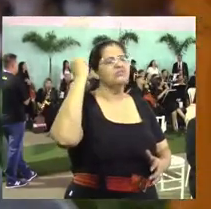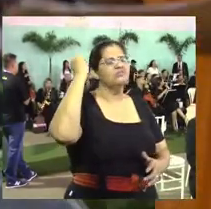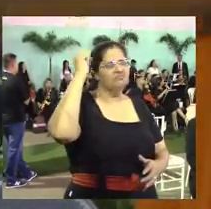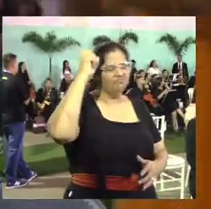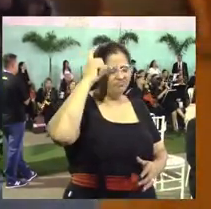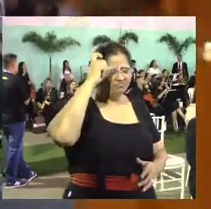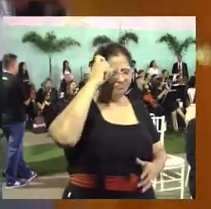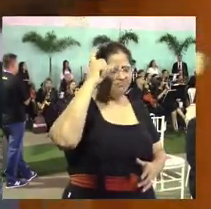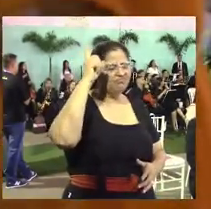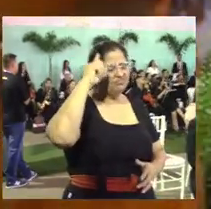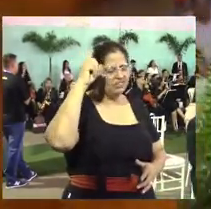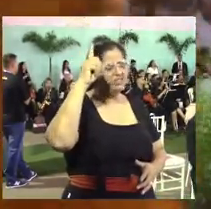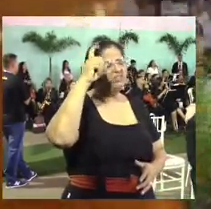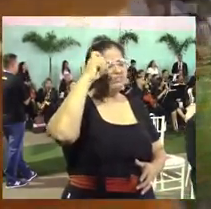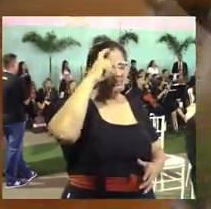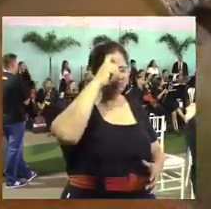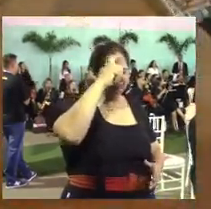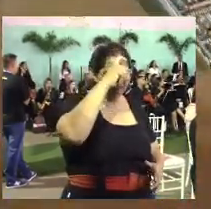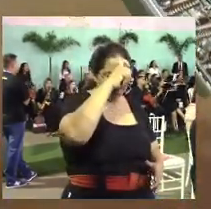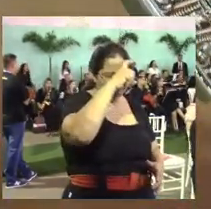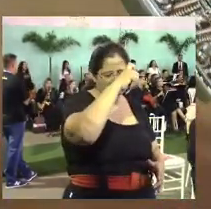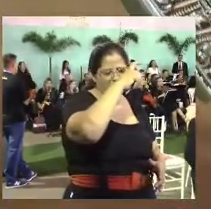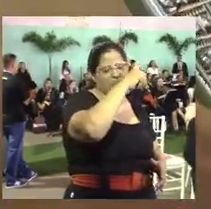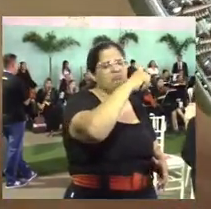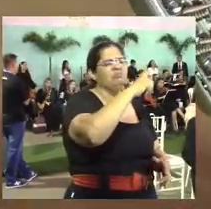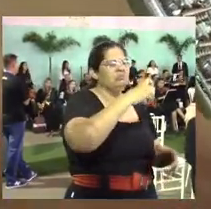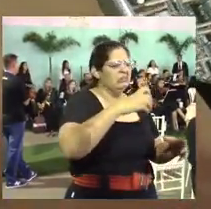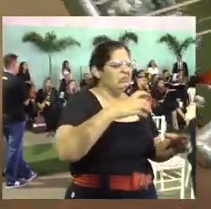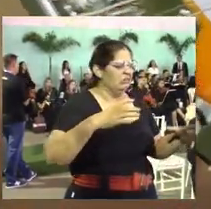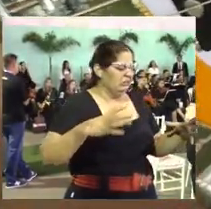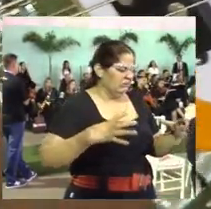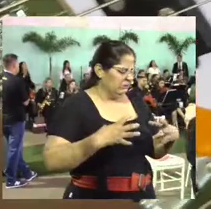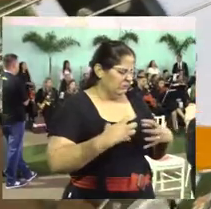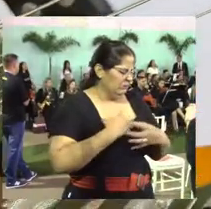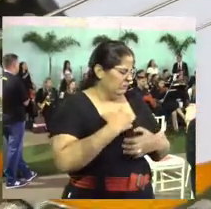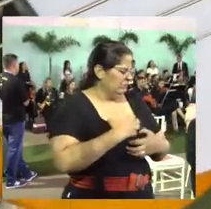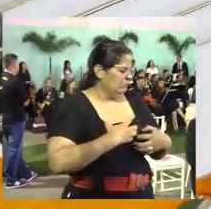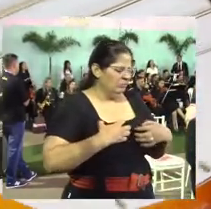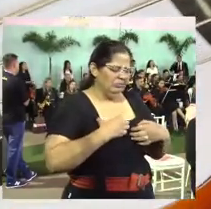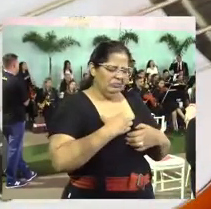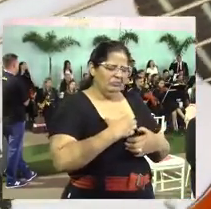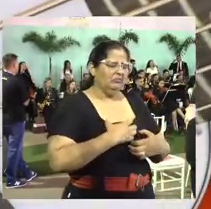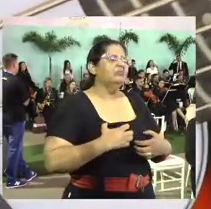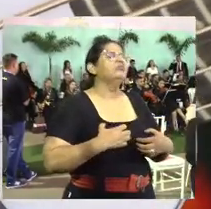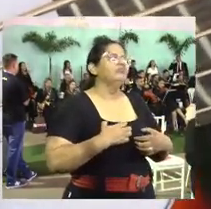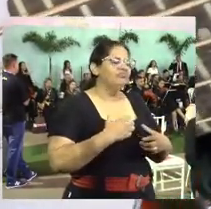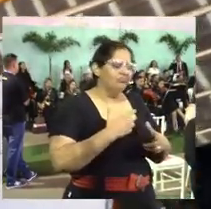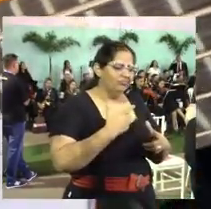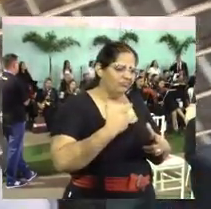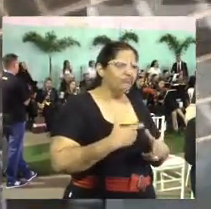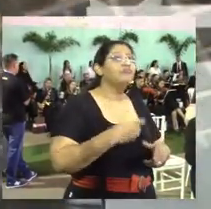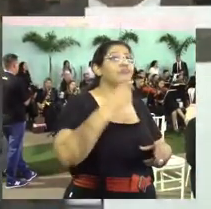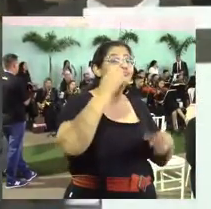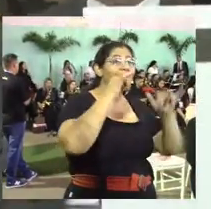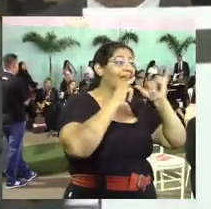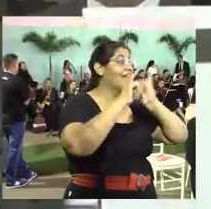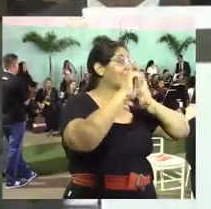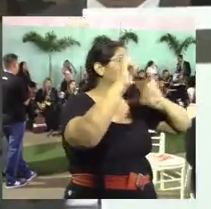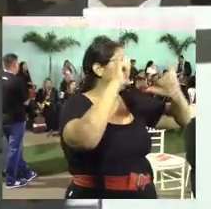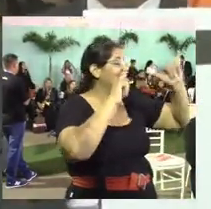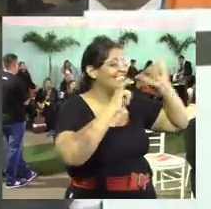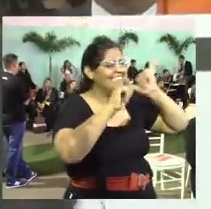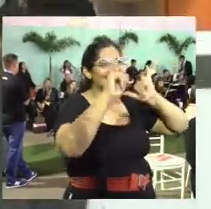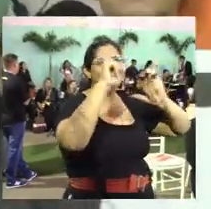teria falei para você e apesar e a pressão e aumentar mas eu te dou uma notícia